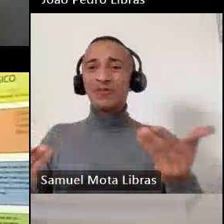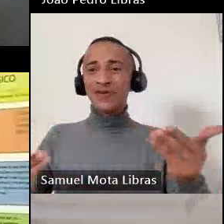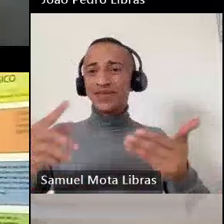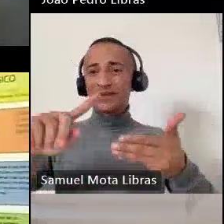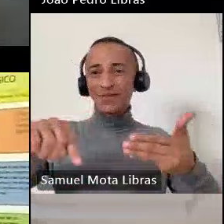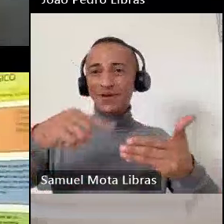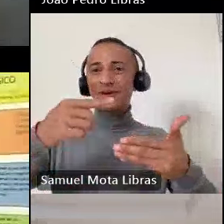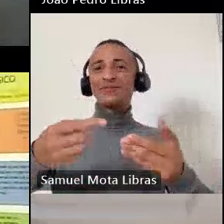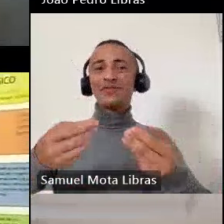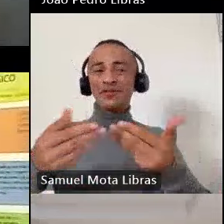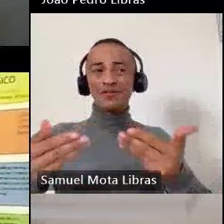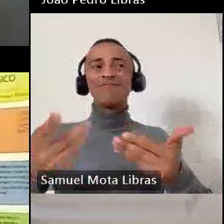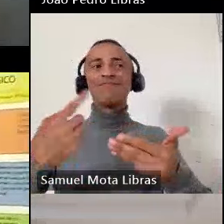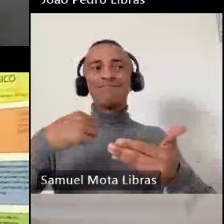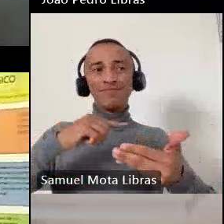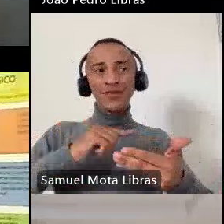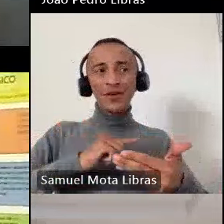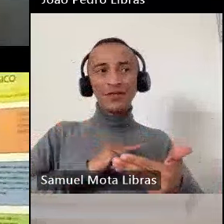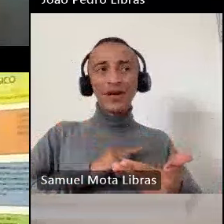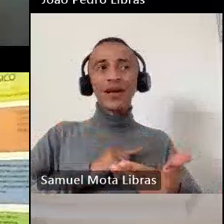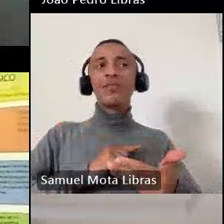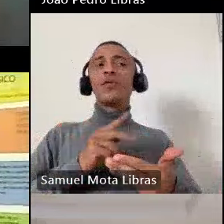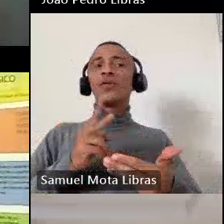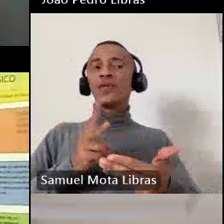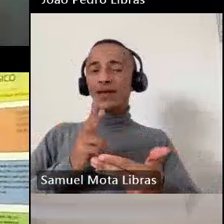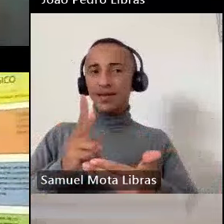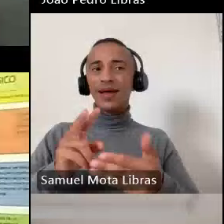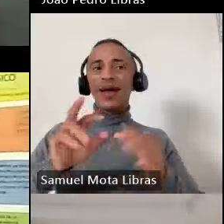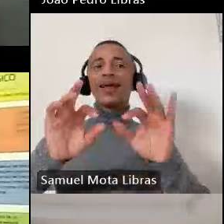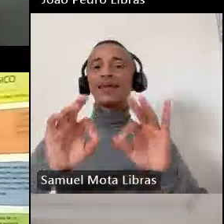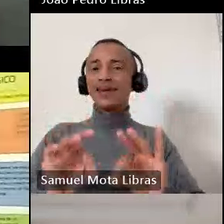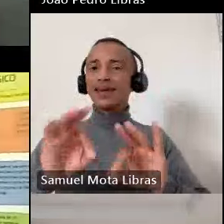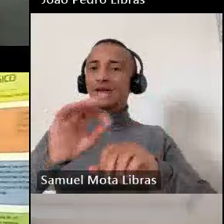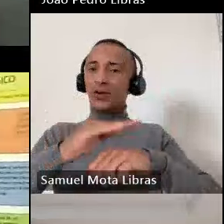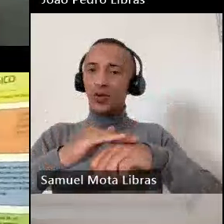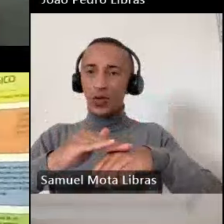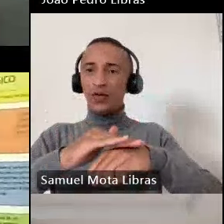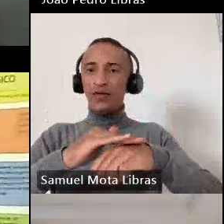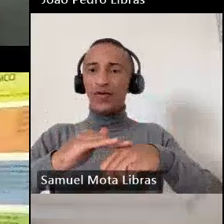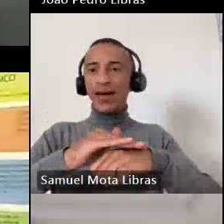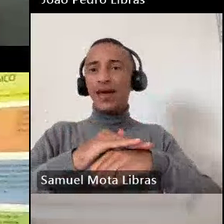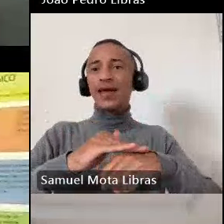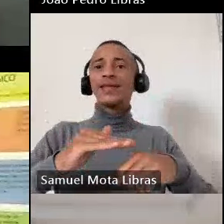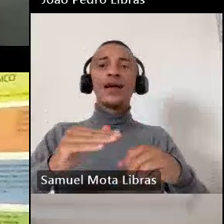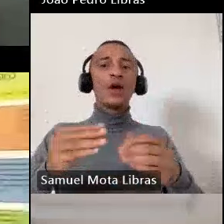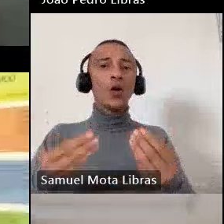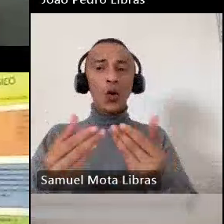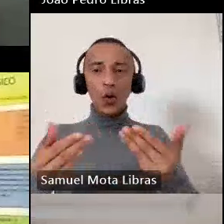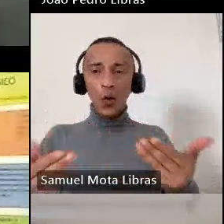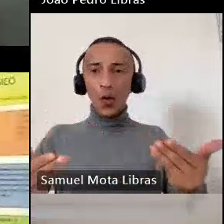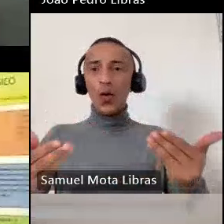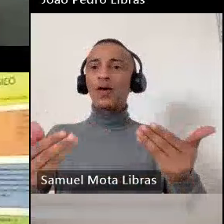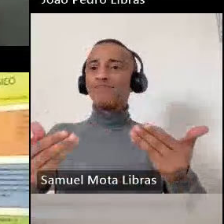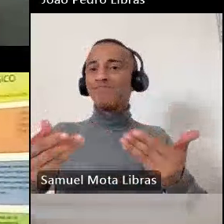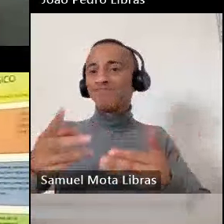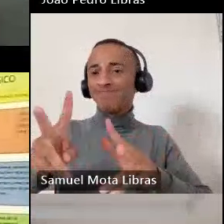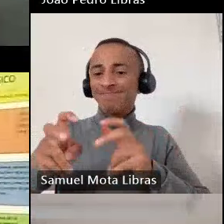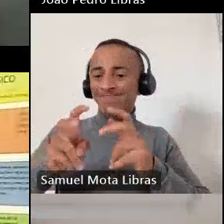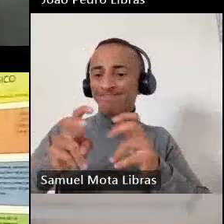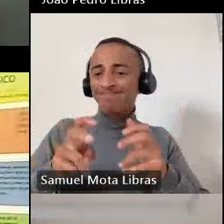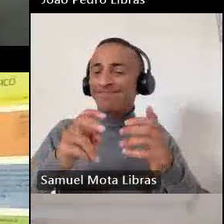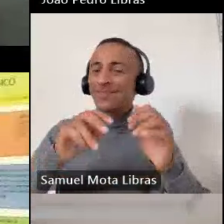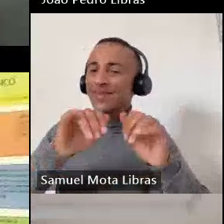testar vamos ver como é que vai ser a gente conversa com o ator ver como é que ele vai participar se isso aqui que a gente tá fazendo é isso mesmo ou não se